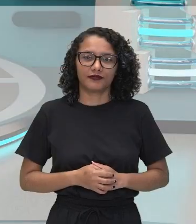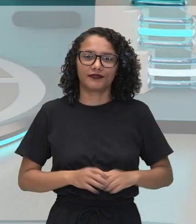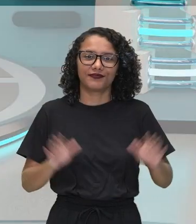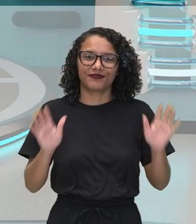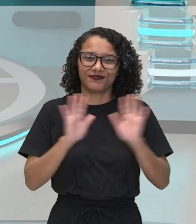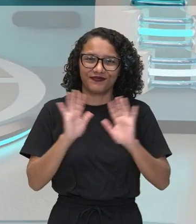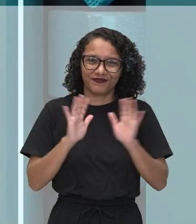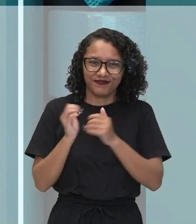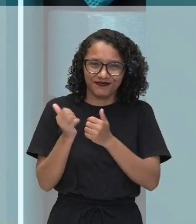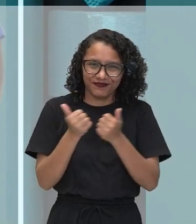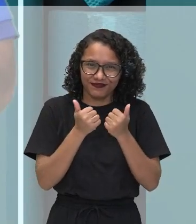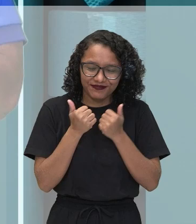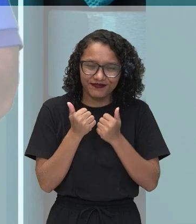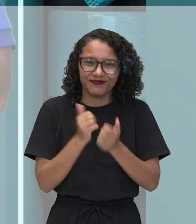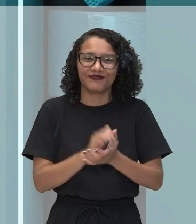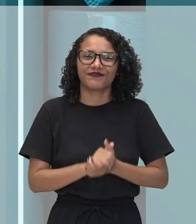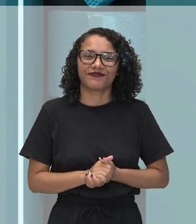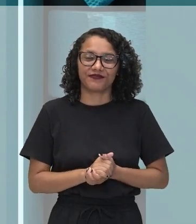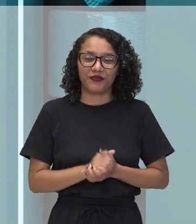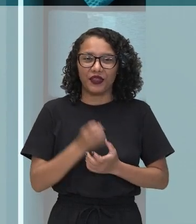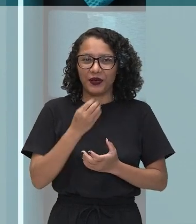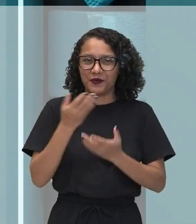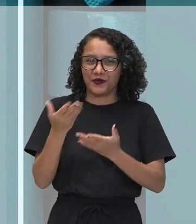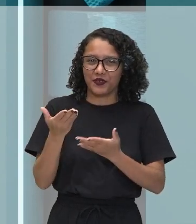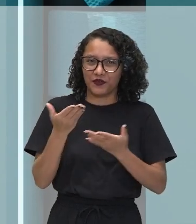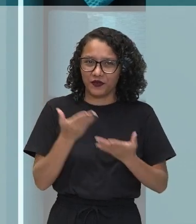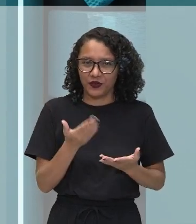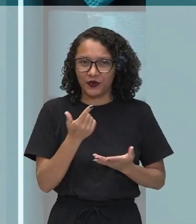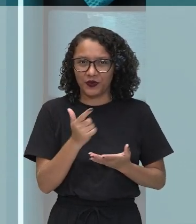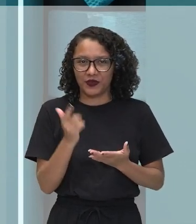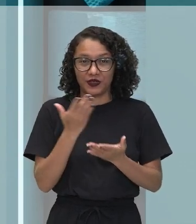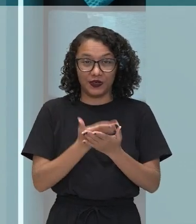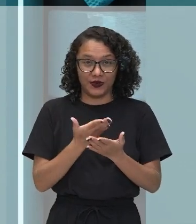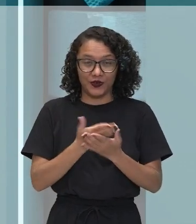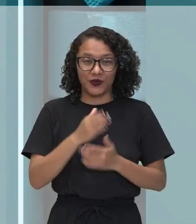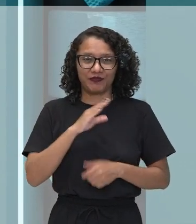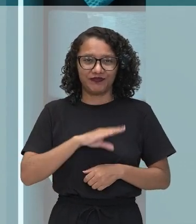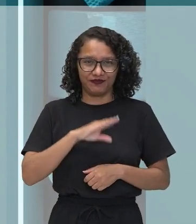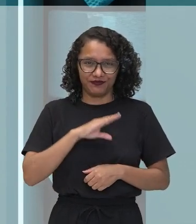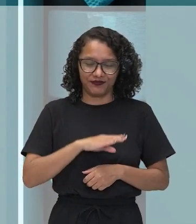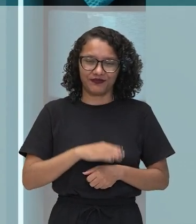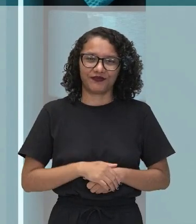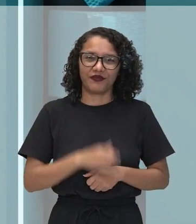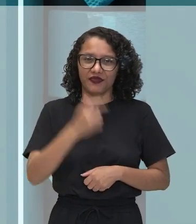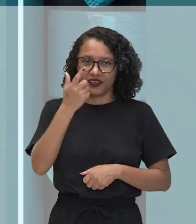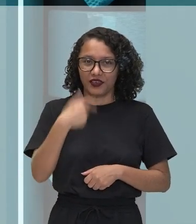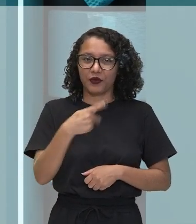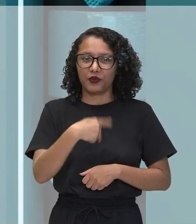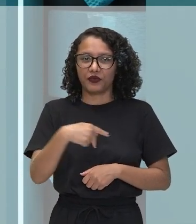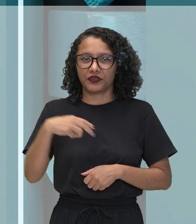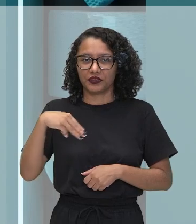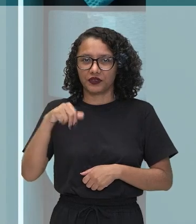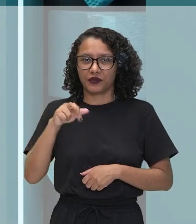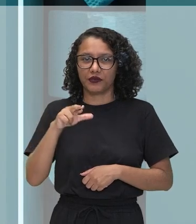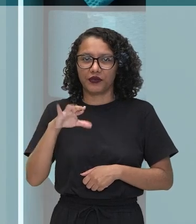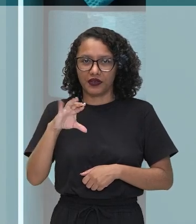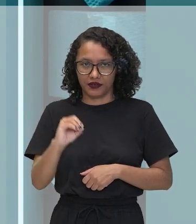Olá, tudo bem? Sejam bem-vindos a mais uma aula de língua portuguesa. Eu sou o professor